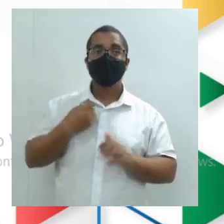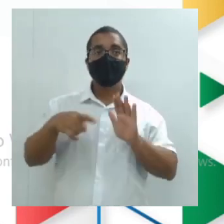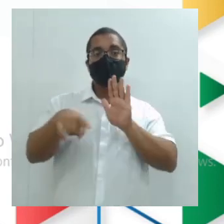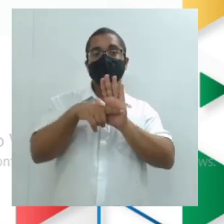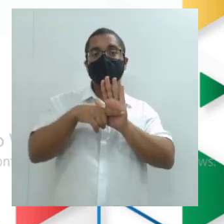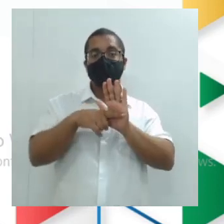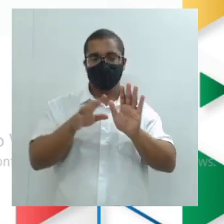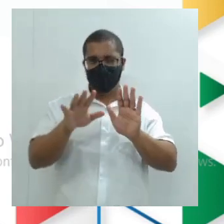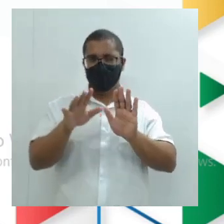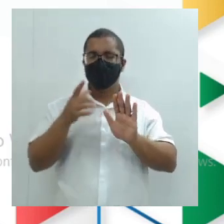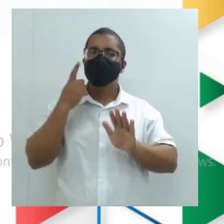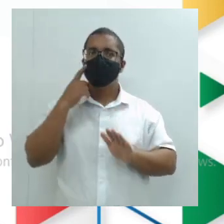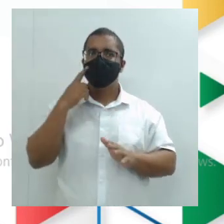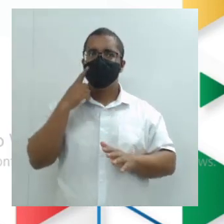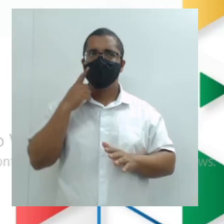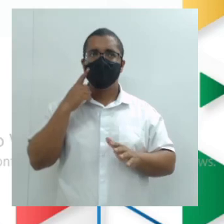negativo.